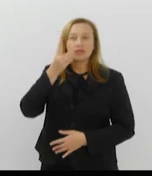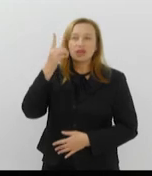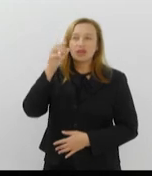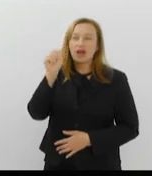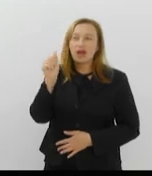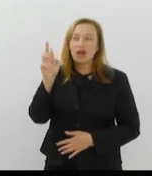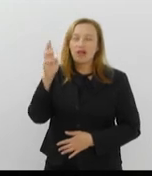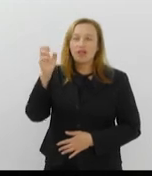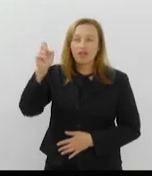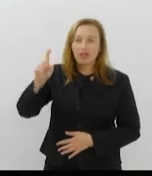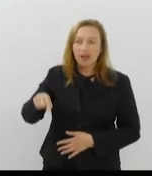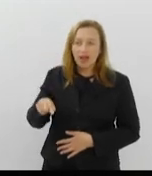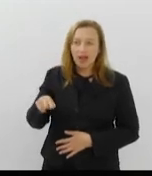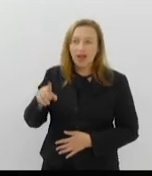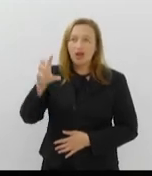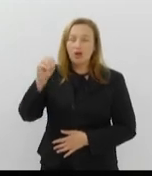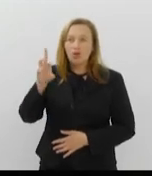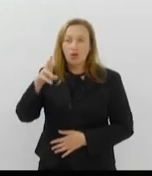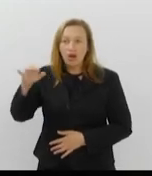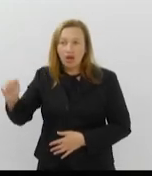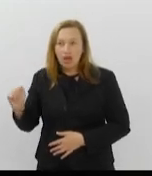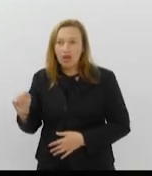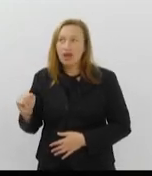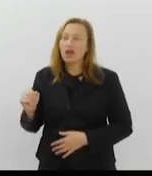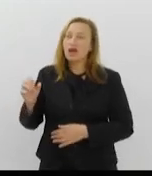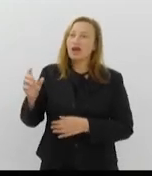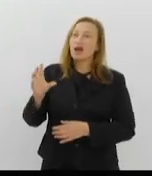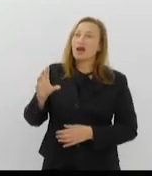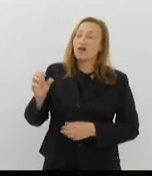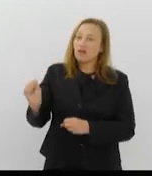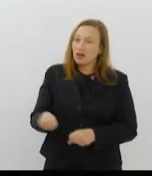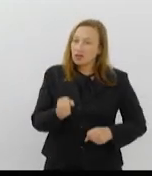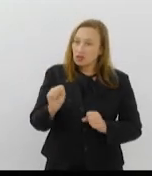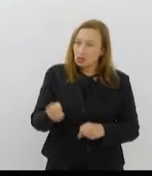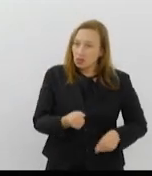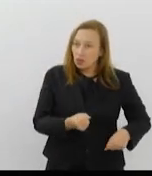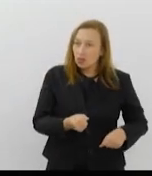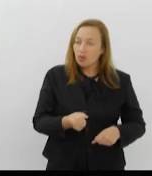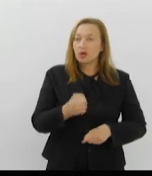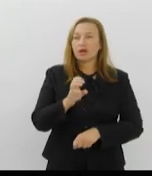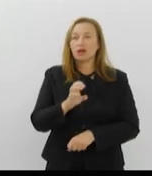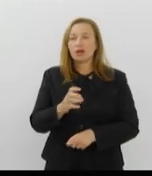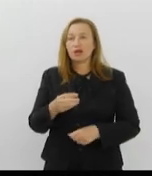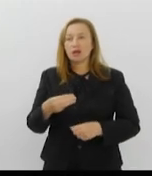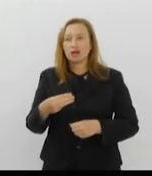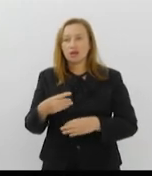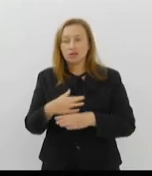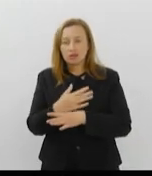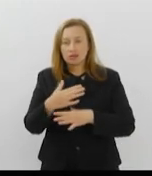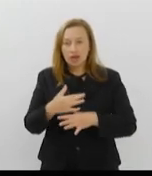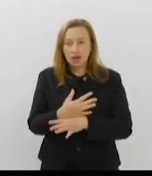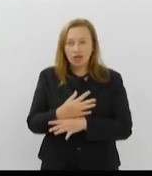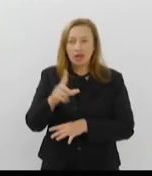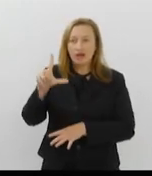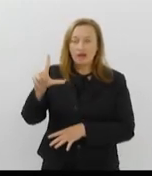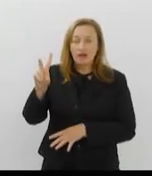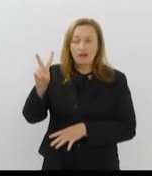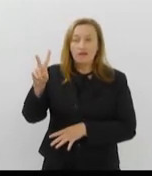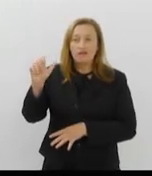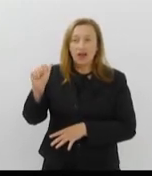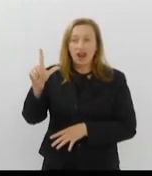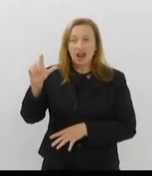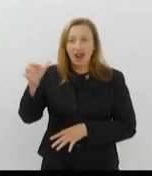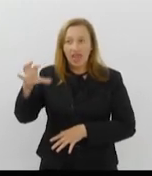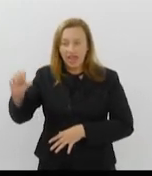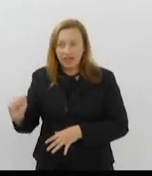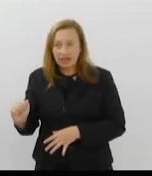Correia de Valença vassouras produção leiteira enfim